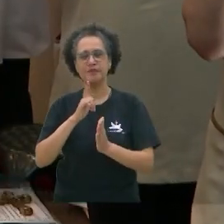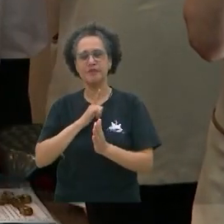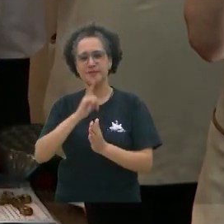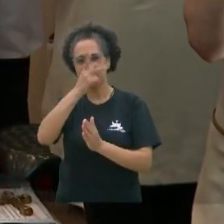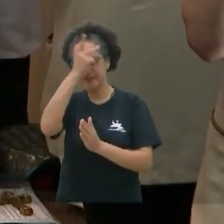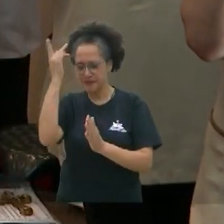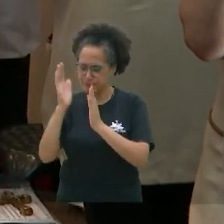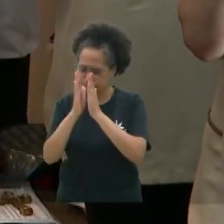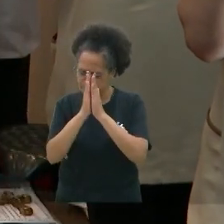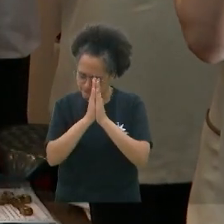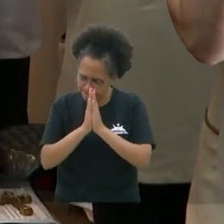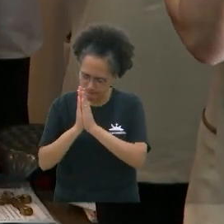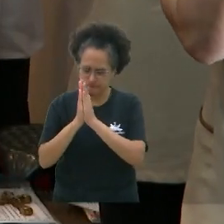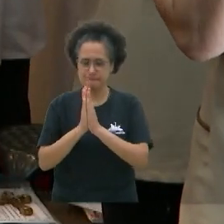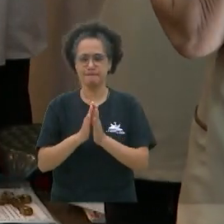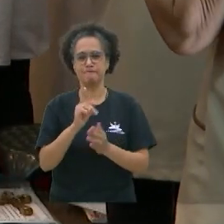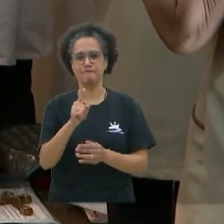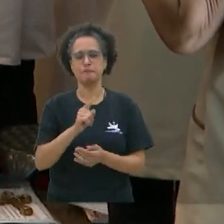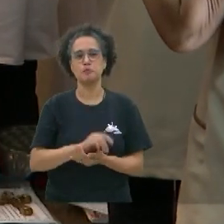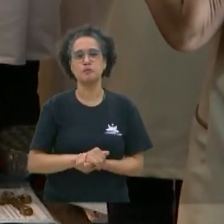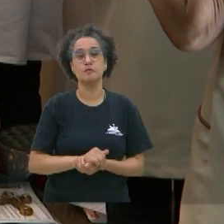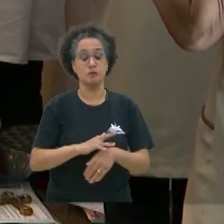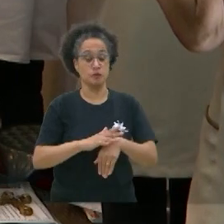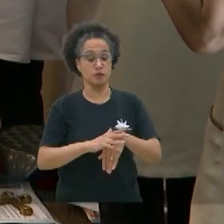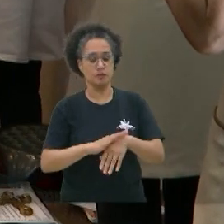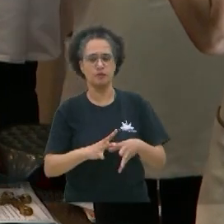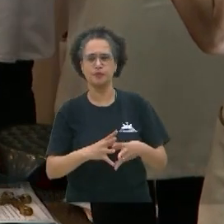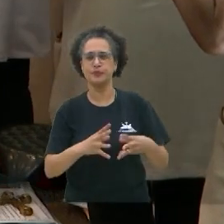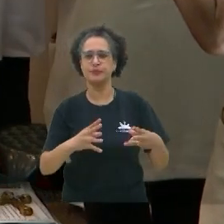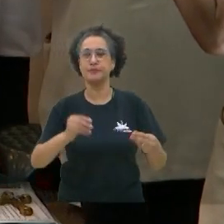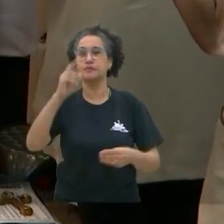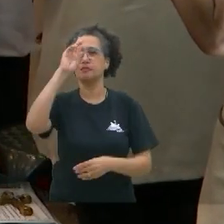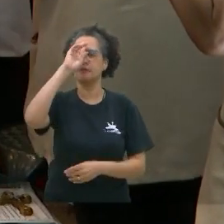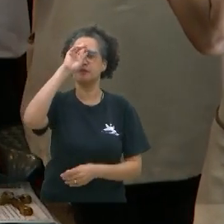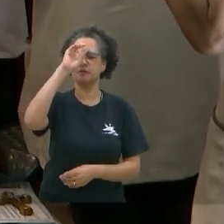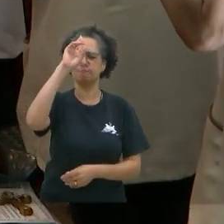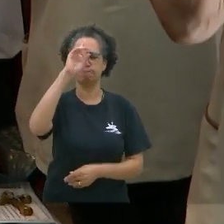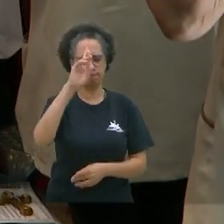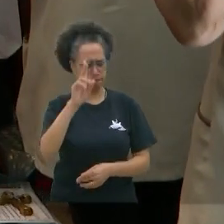rezando por você. Cura, Senhor, bem aqui.